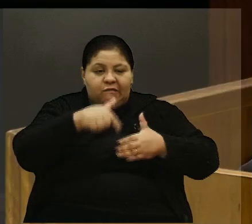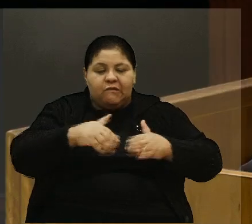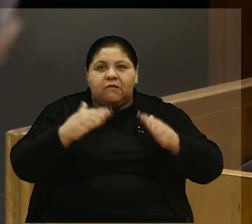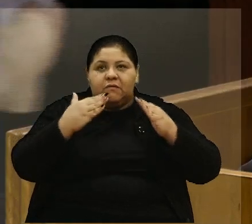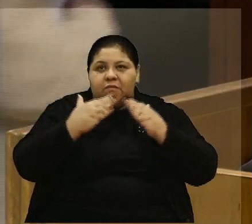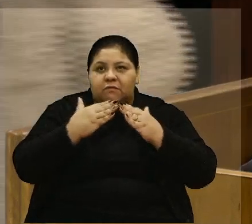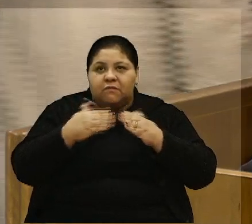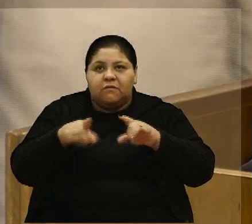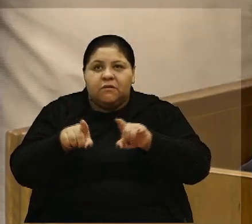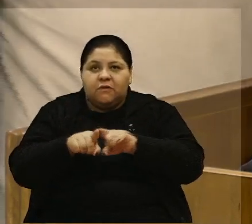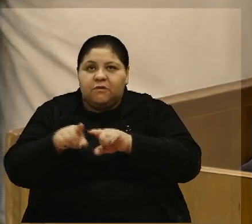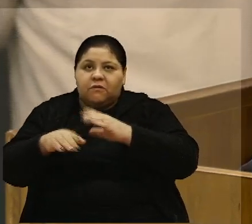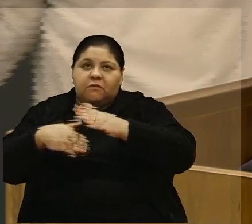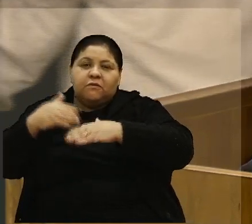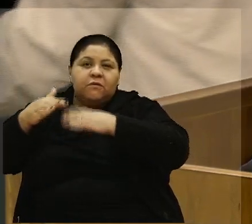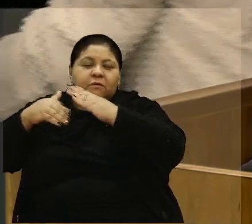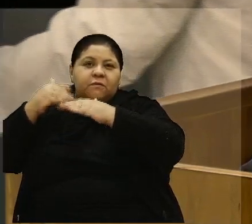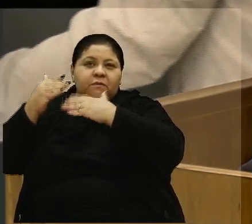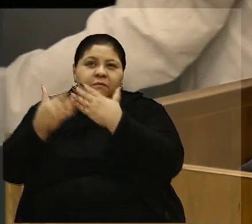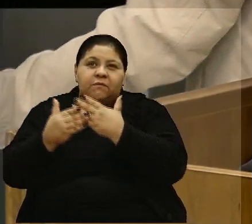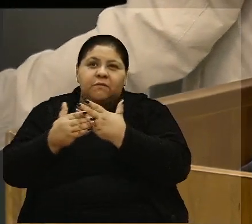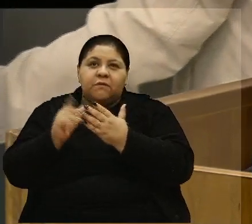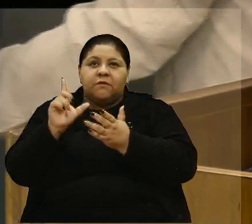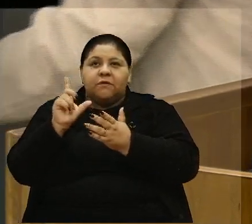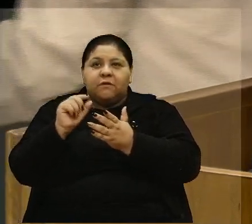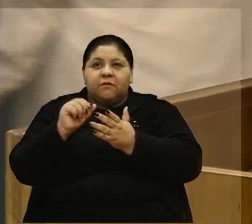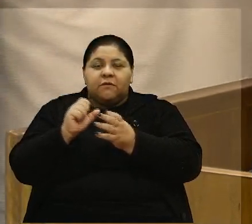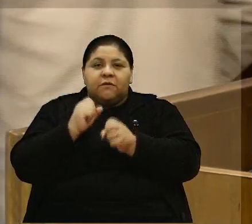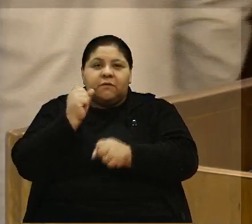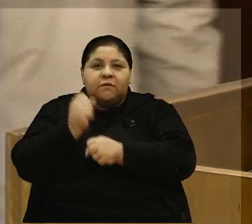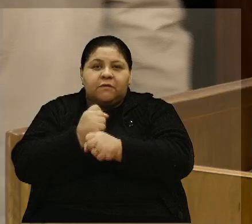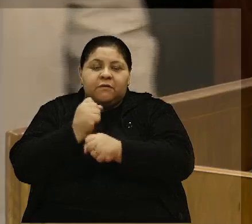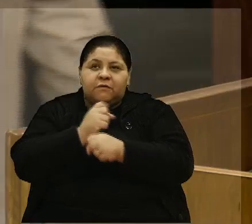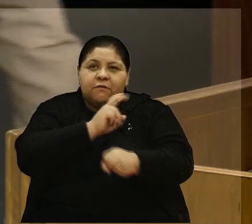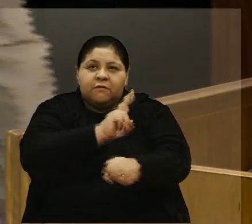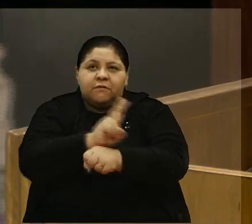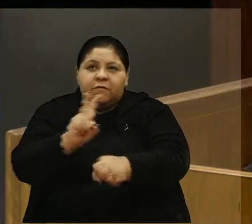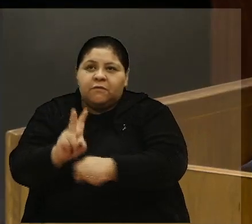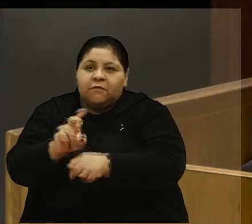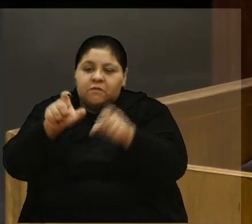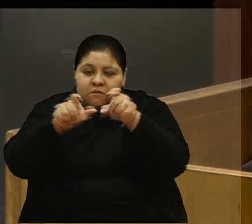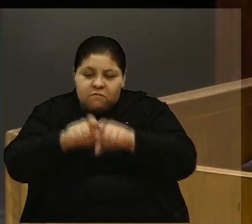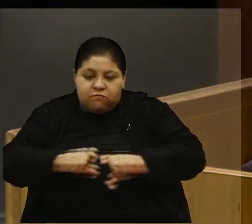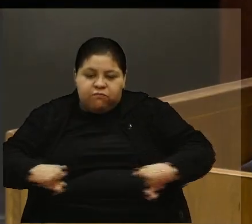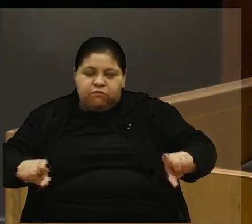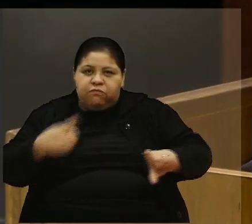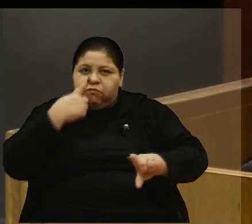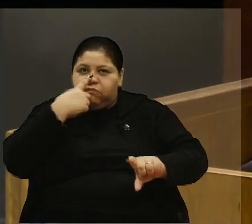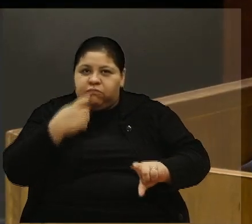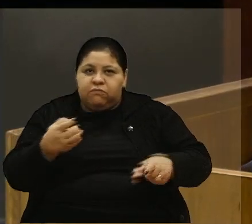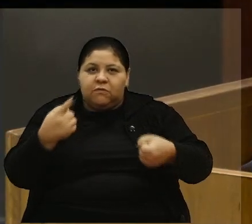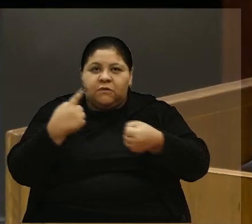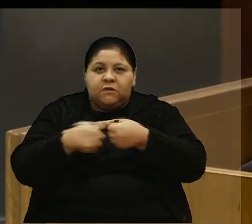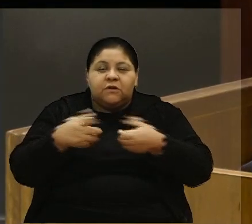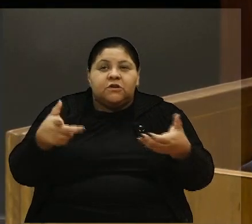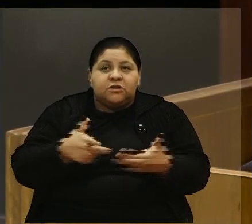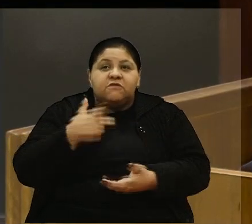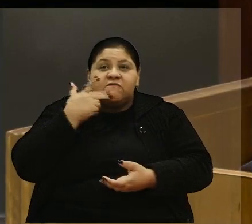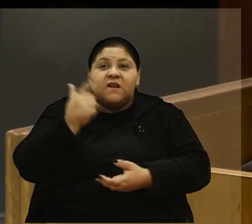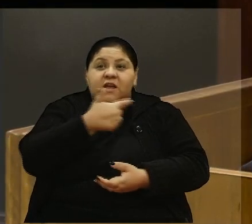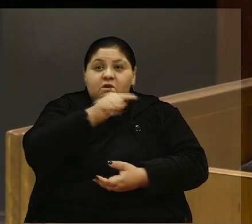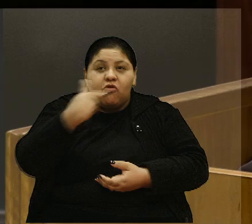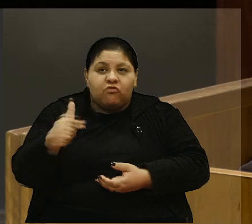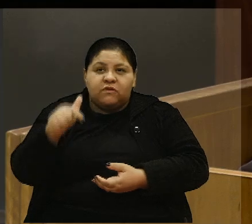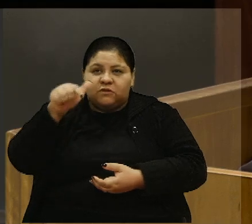propiciou que se construíssem 10 grandes estações de tratamento de esgoto na cidade. Já referi isso aqui em outra